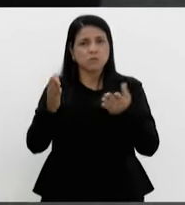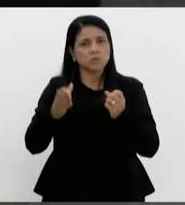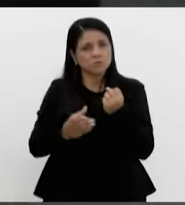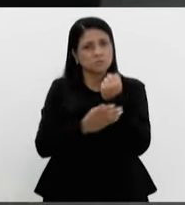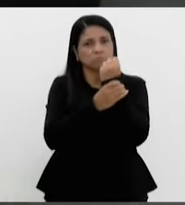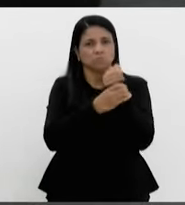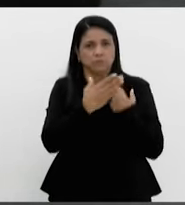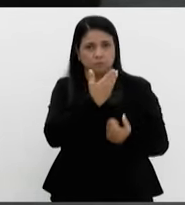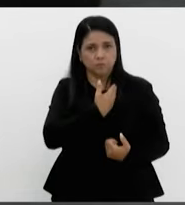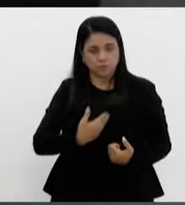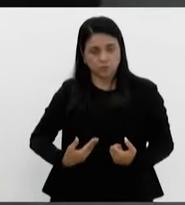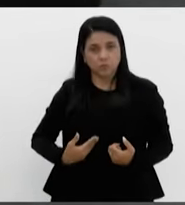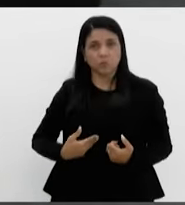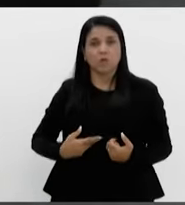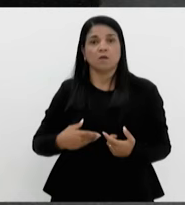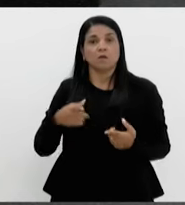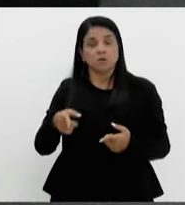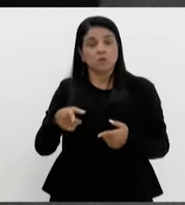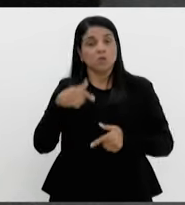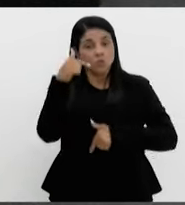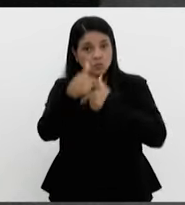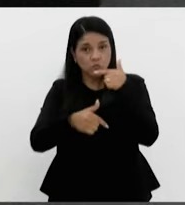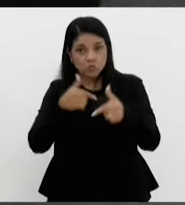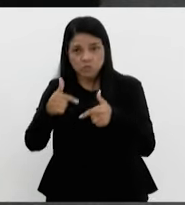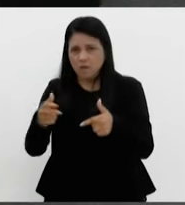que, por exemplo, o serviço de inteligência da Polícia